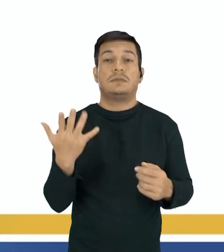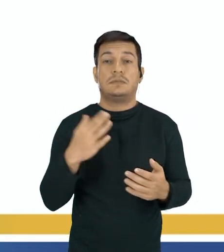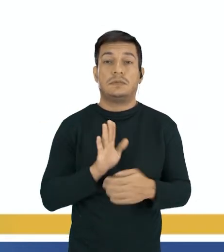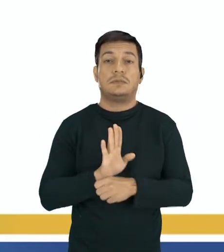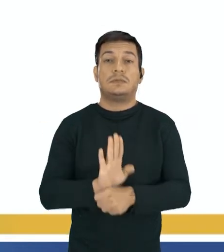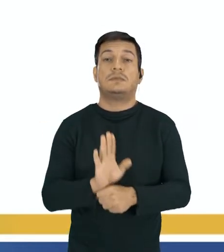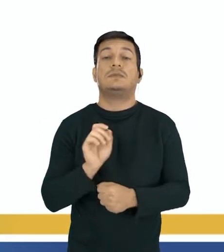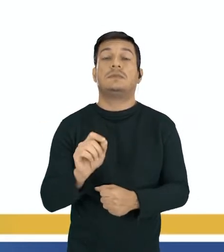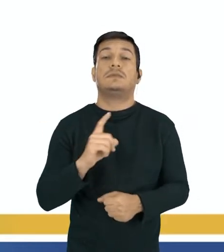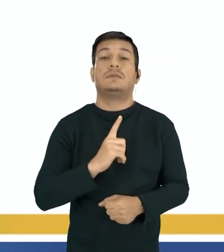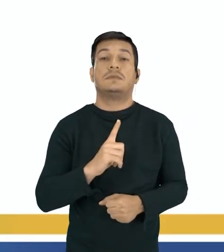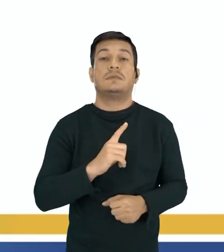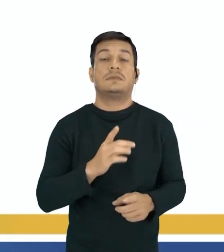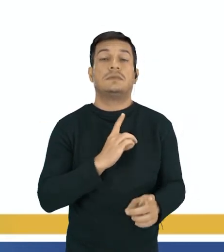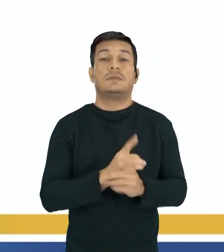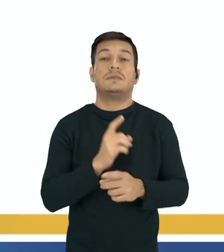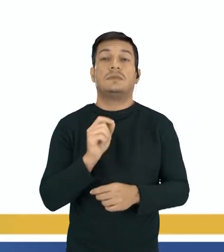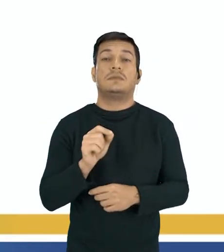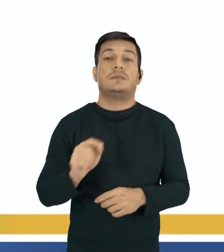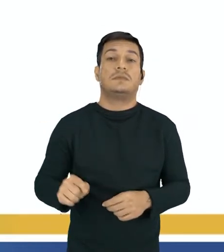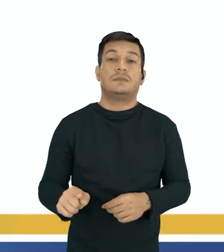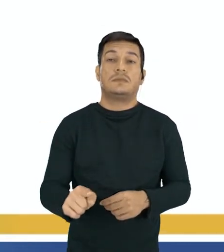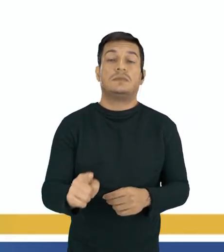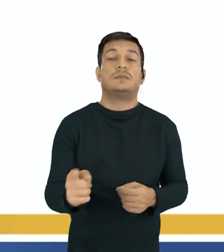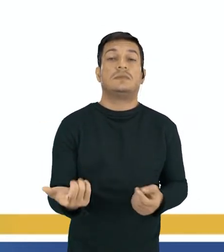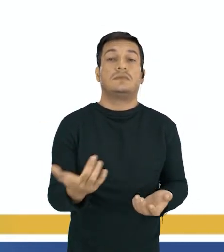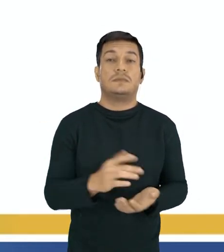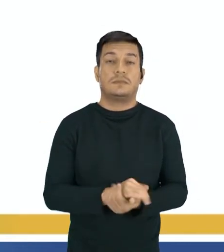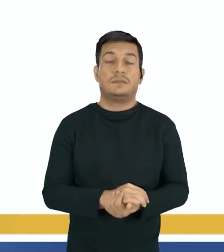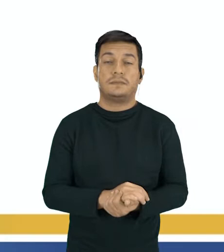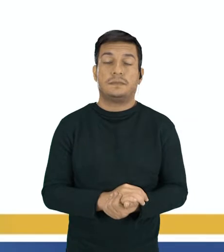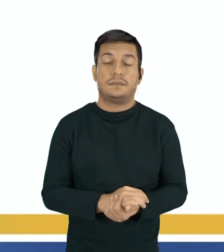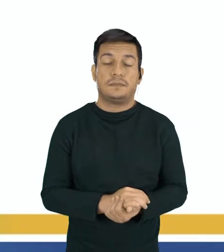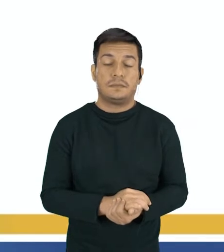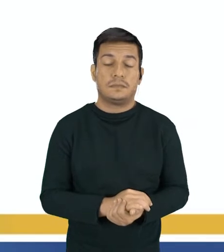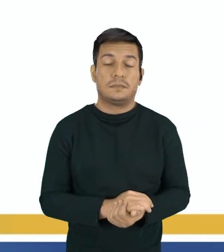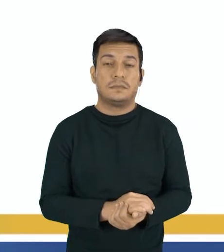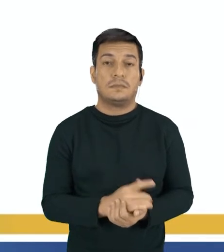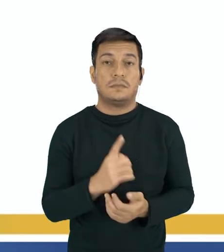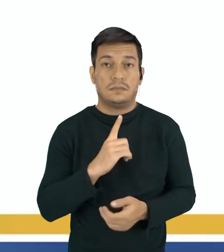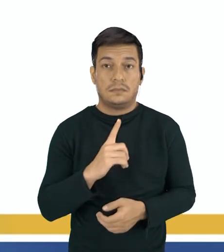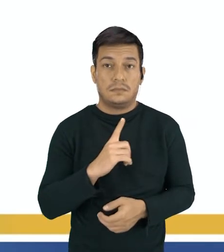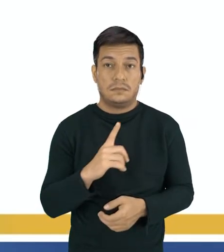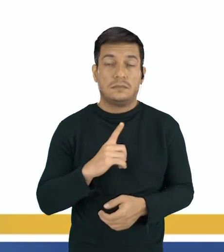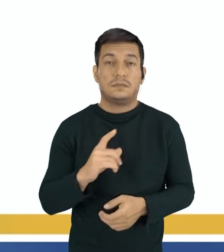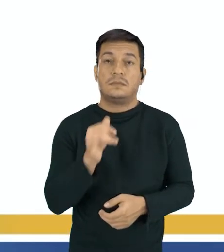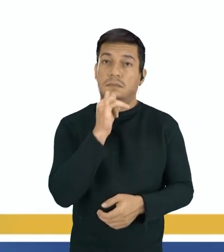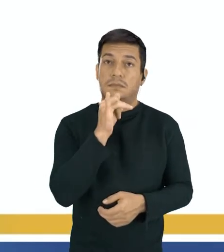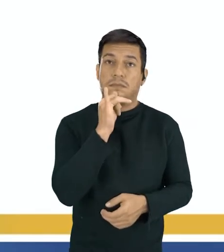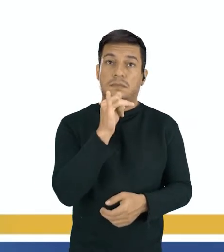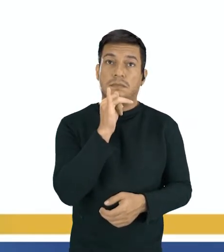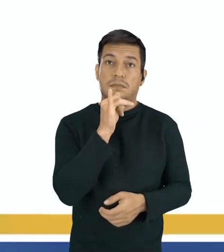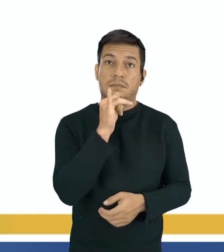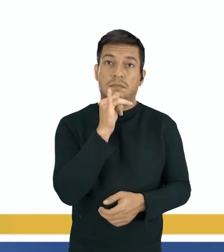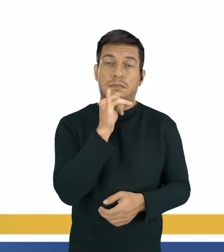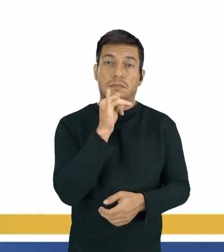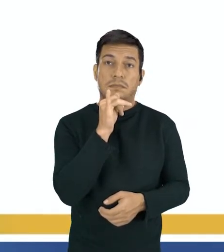com que ocorra o encontro dos gametas, tá? Então, a gente tem ali o exemplo